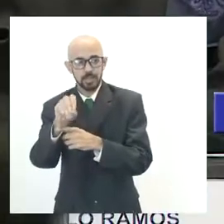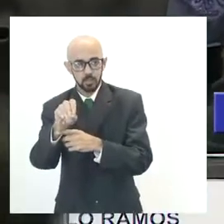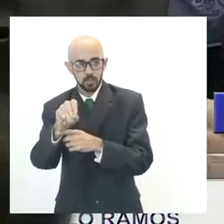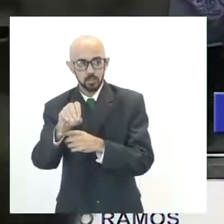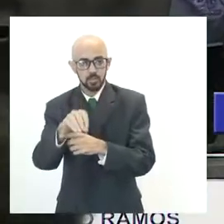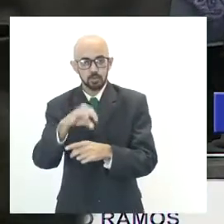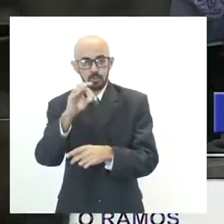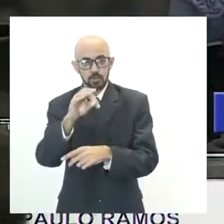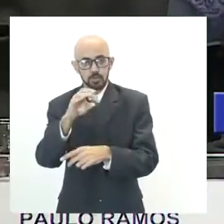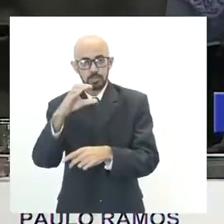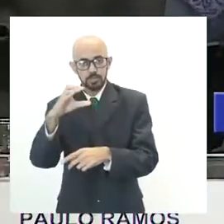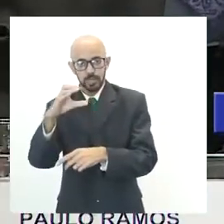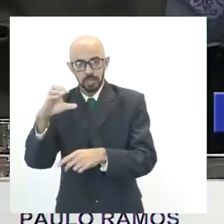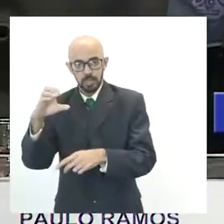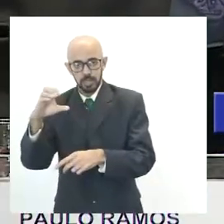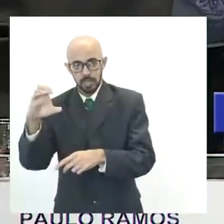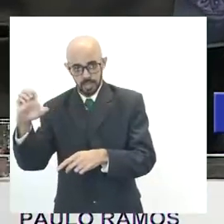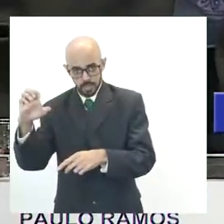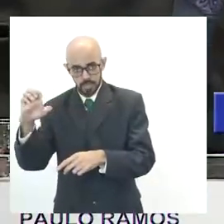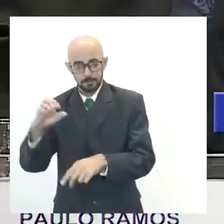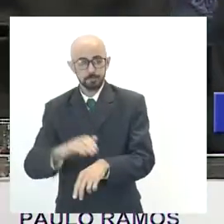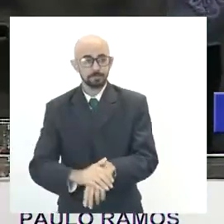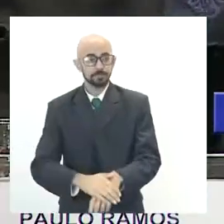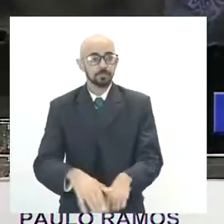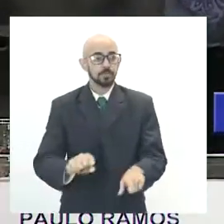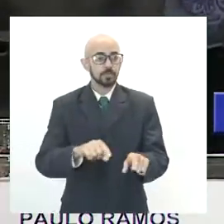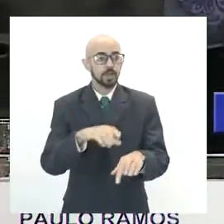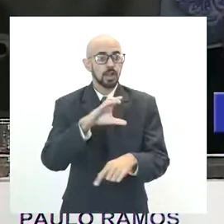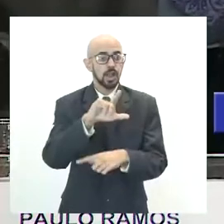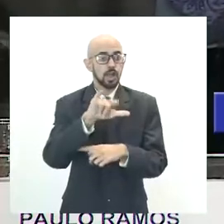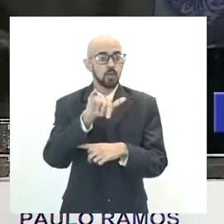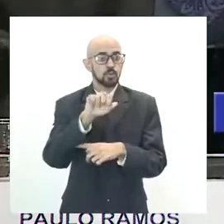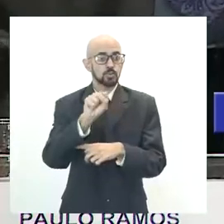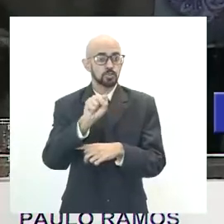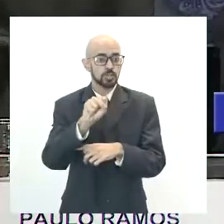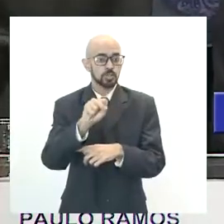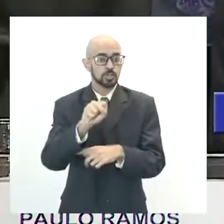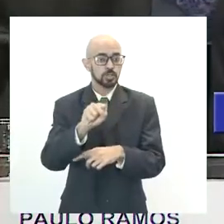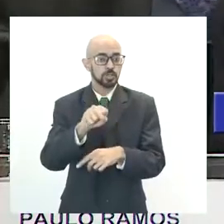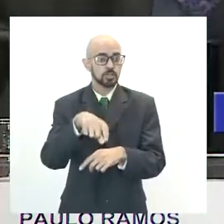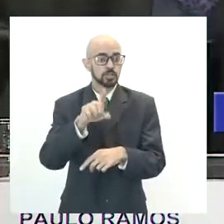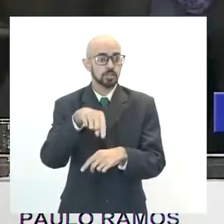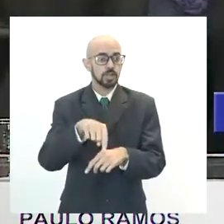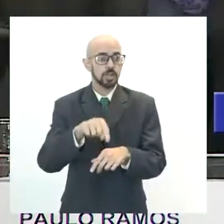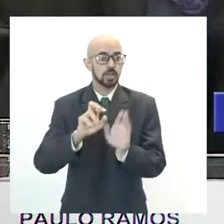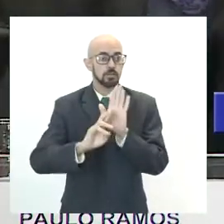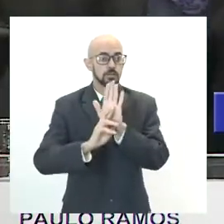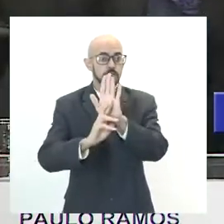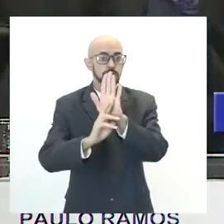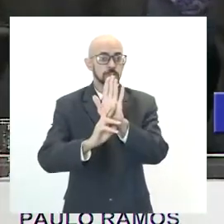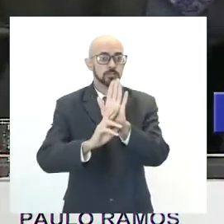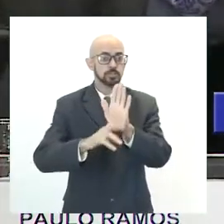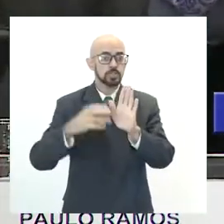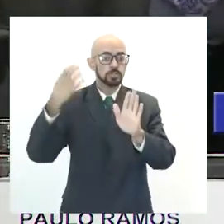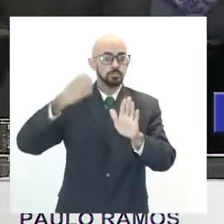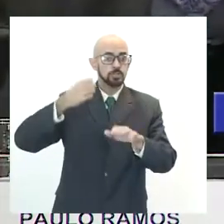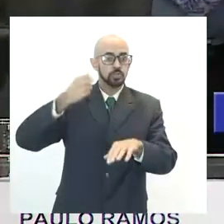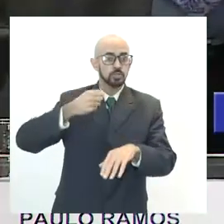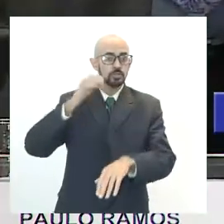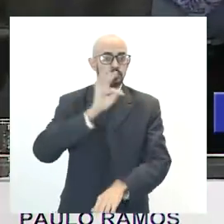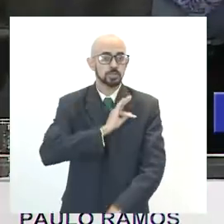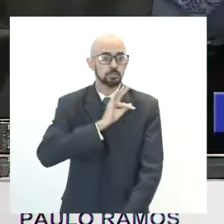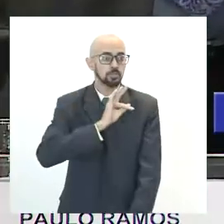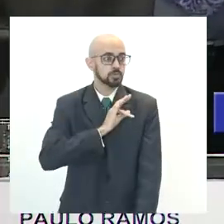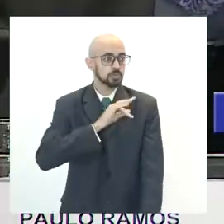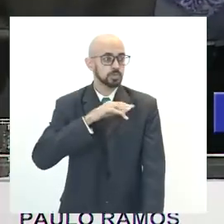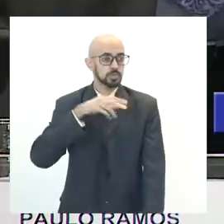Contas Cláudia Nascimento e representando as pensionistas da Polícia Militar mas daí